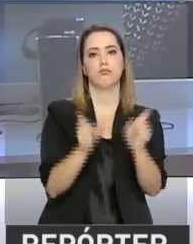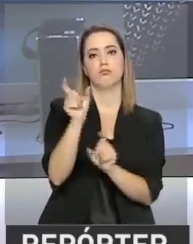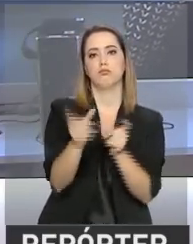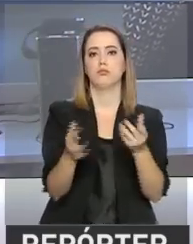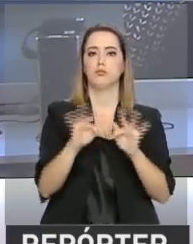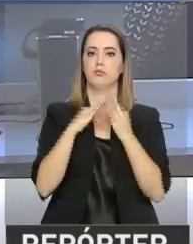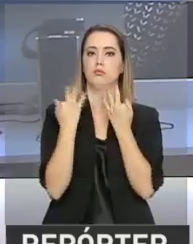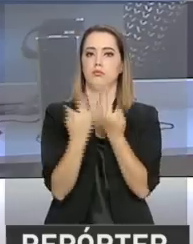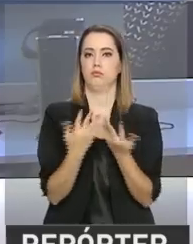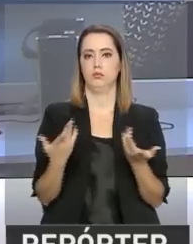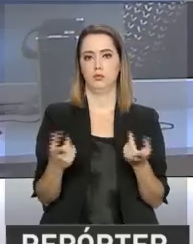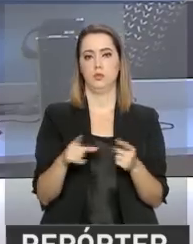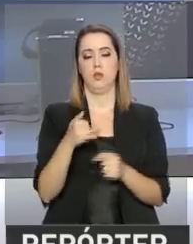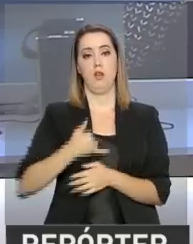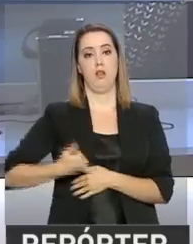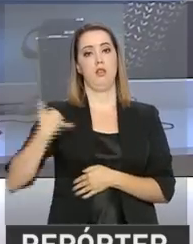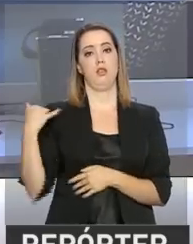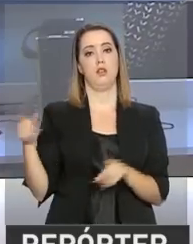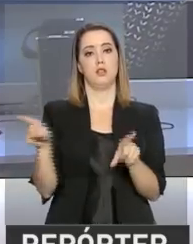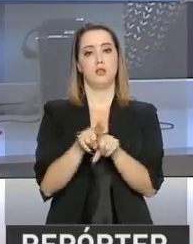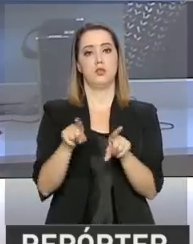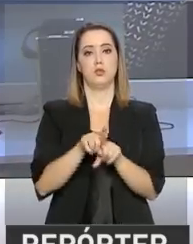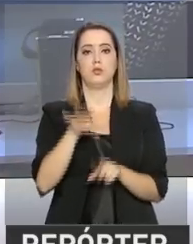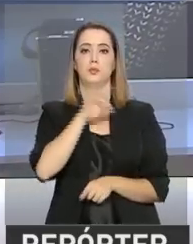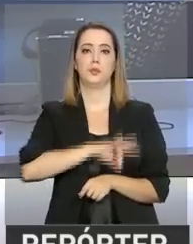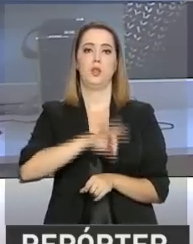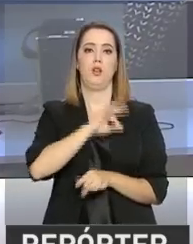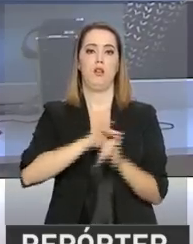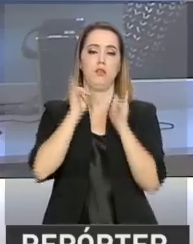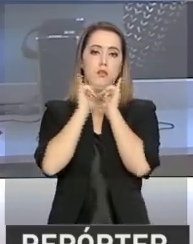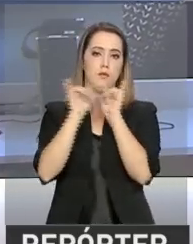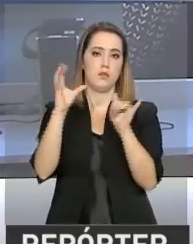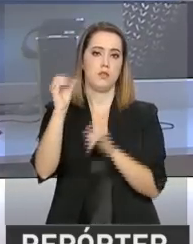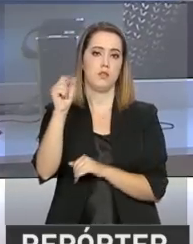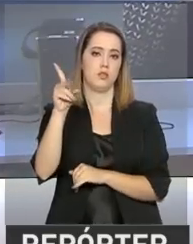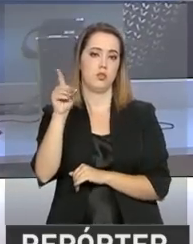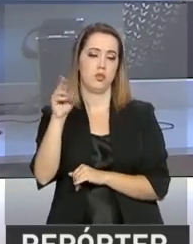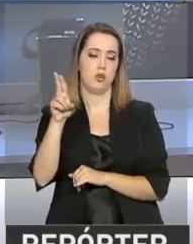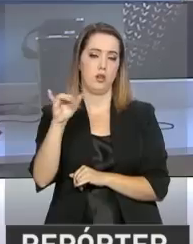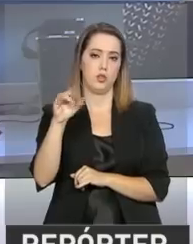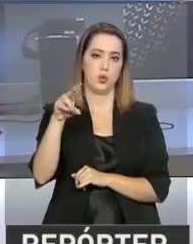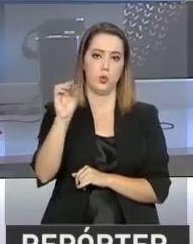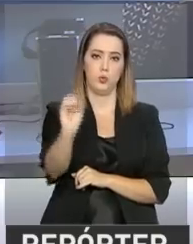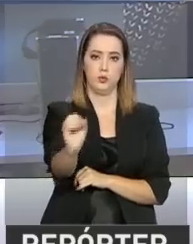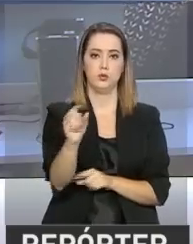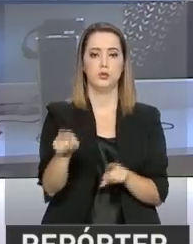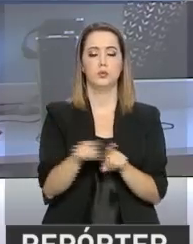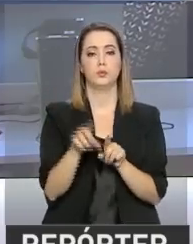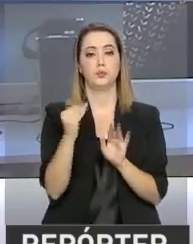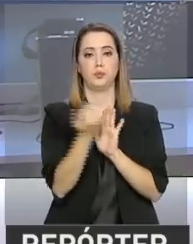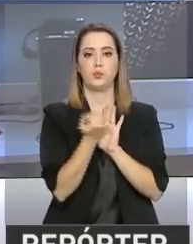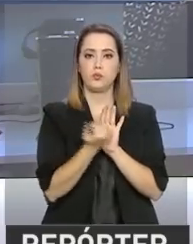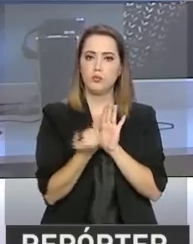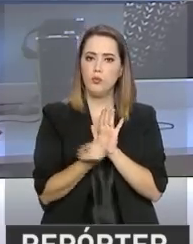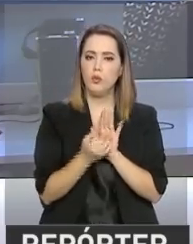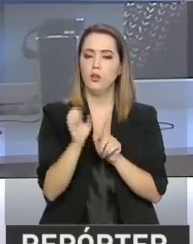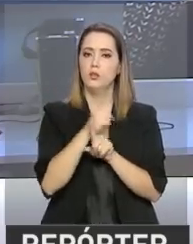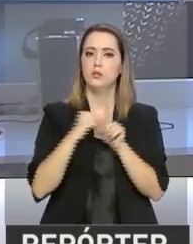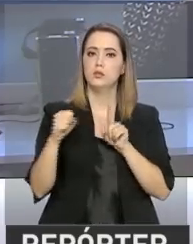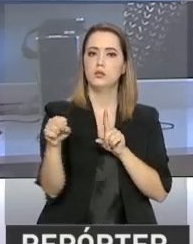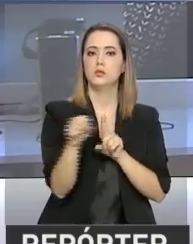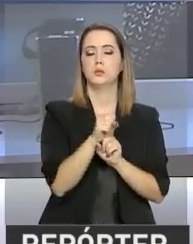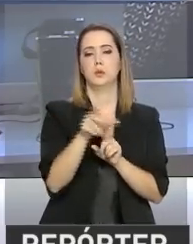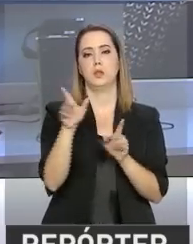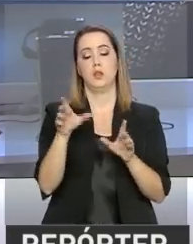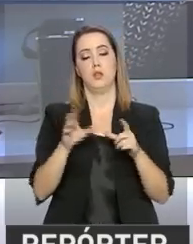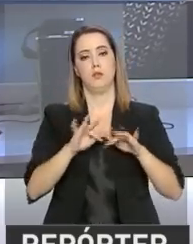integrantes da família, a idade de cada um deles e a renda declarada ao Cadastro Único para programas sociais do governo. Voltado para